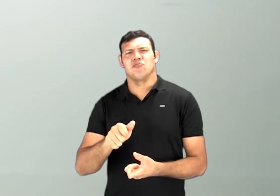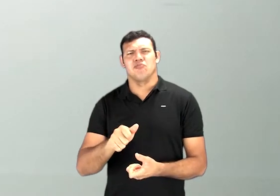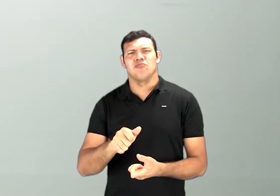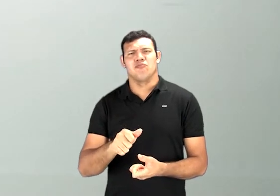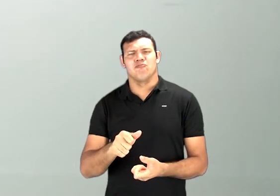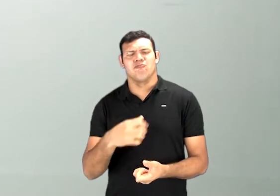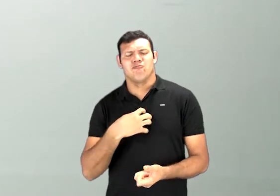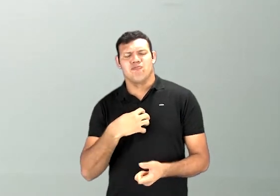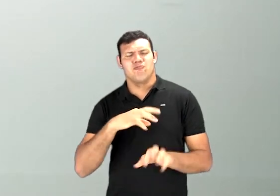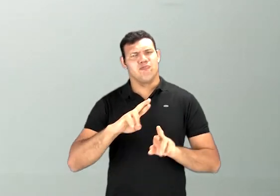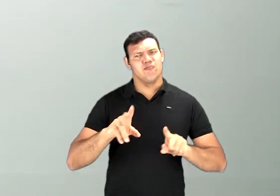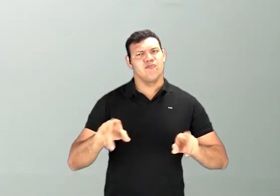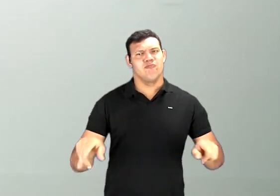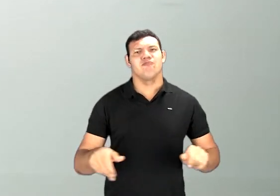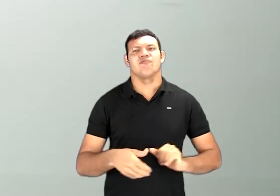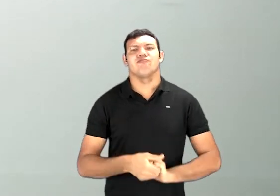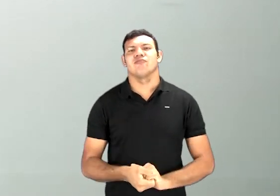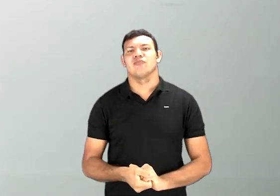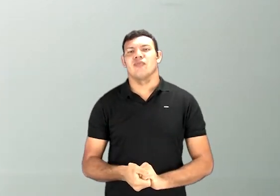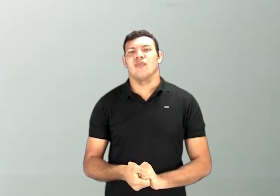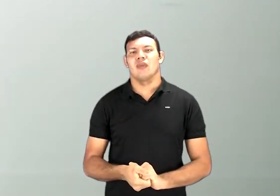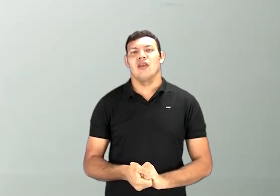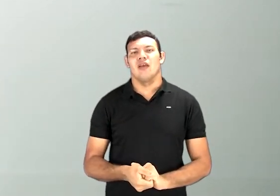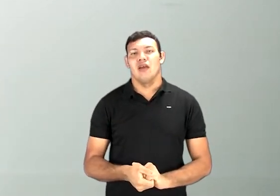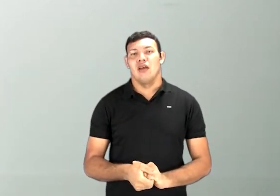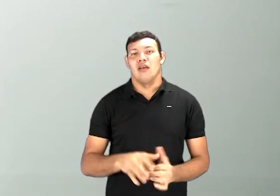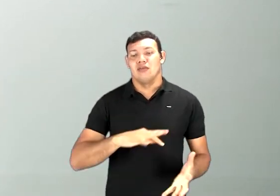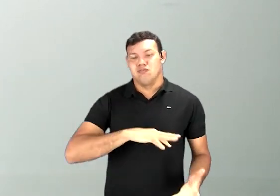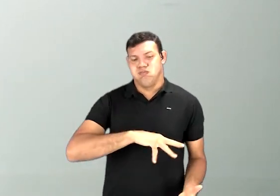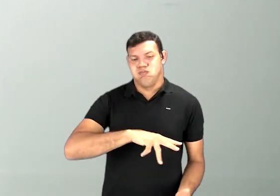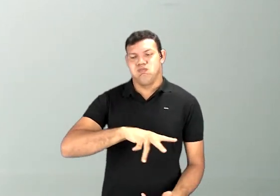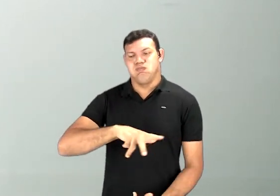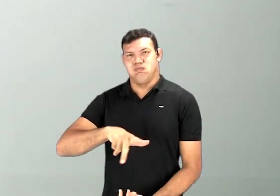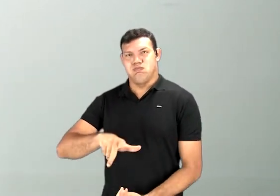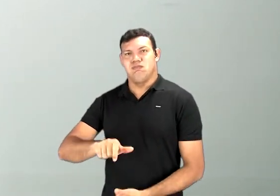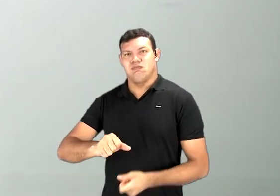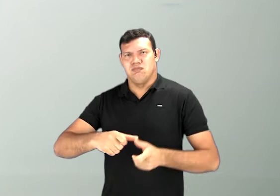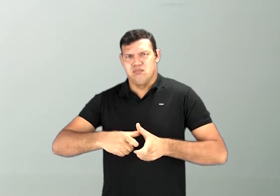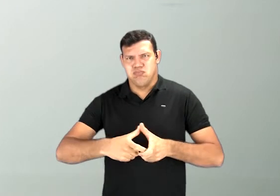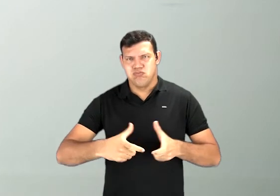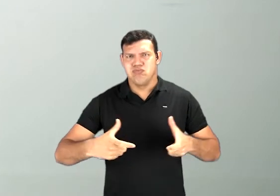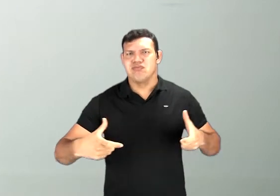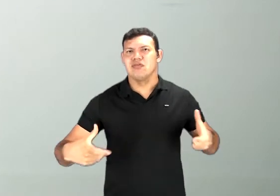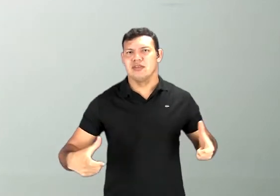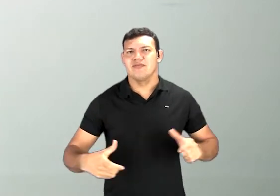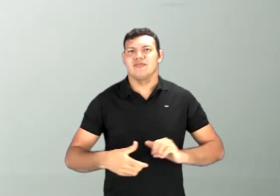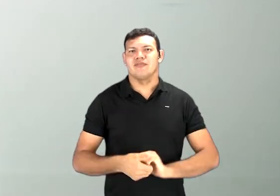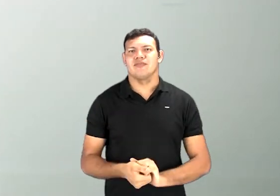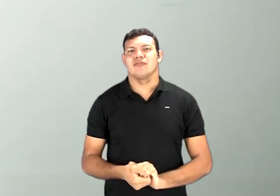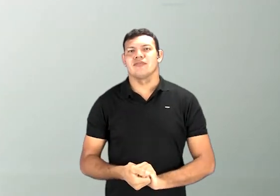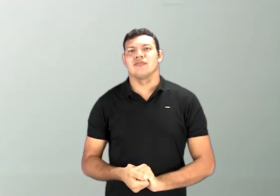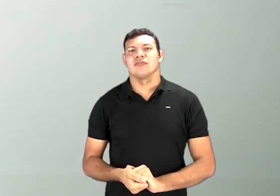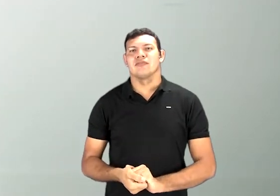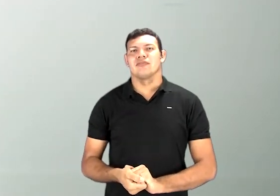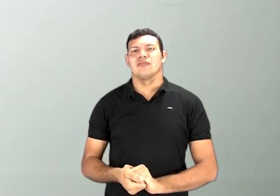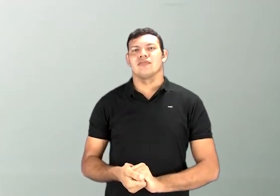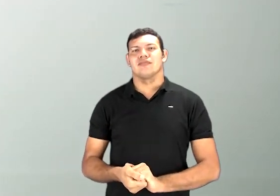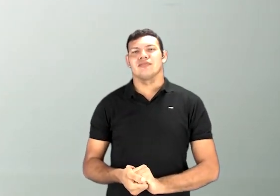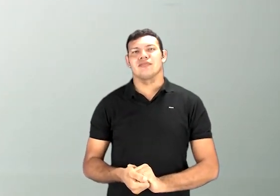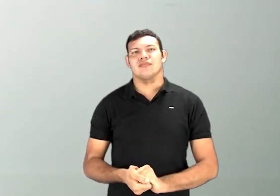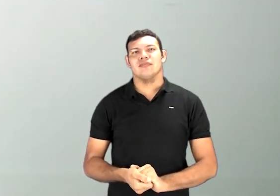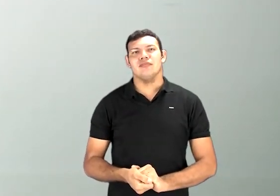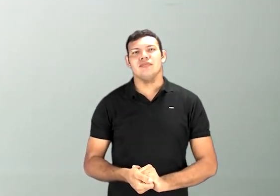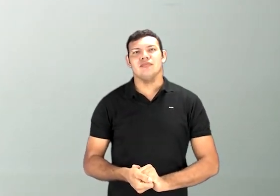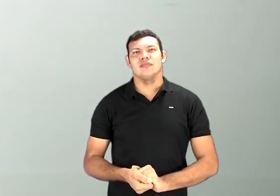antes. O mundo se ampliou de forma significativa e é importante a gente levar isso em consideração quando nós falamos de arte moderna.